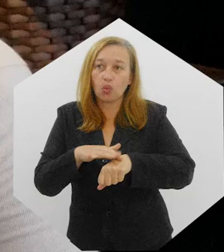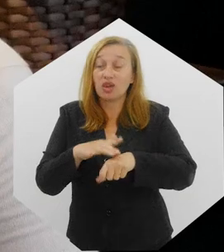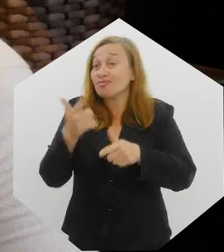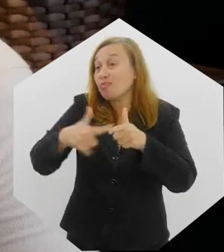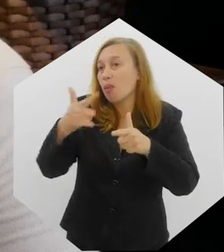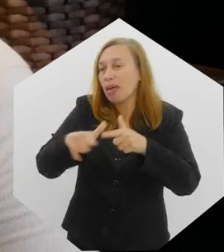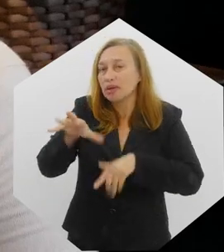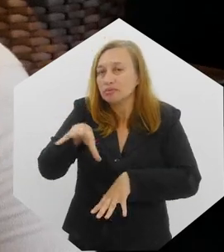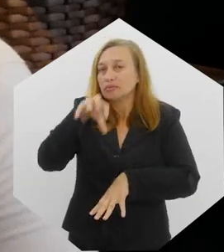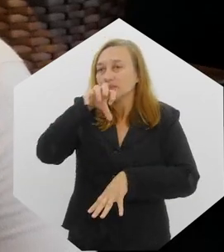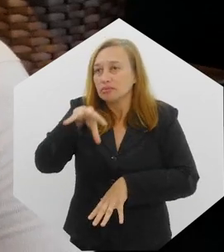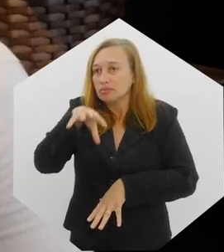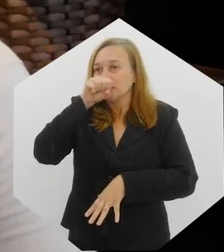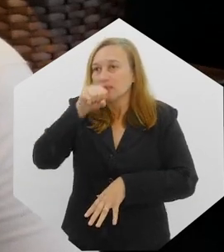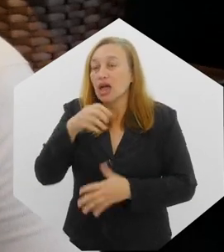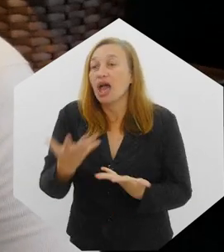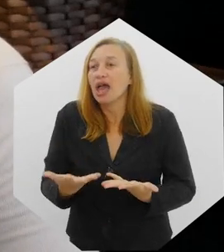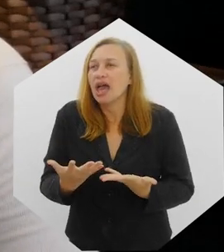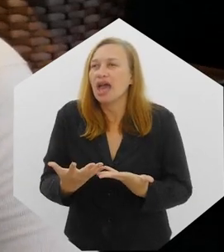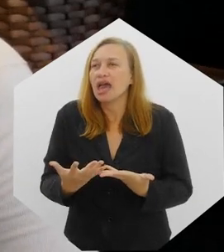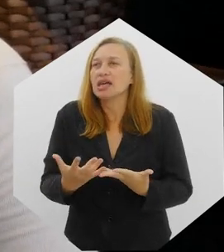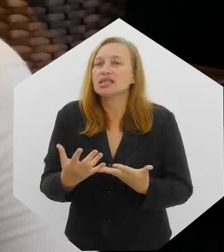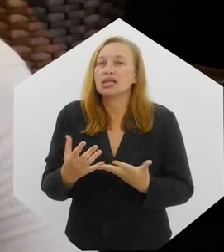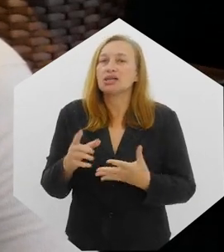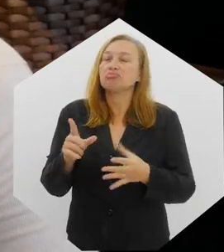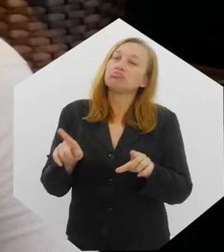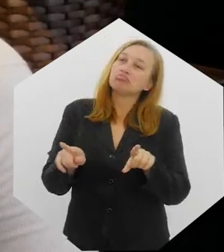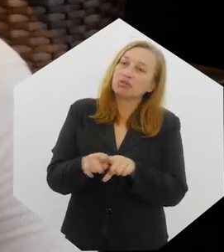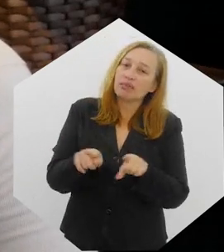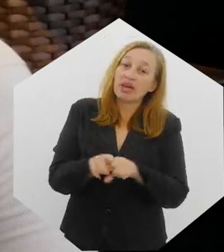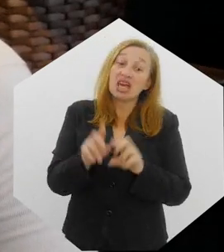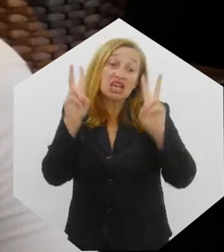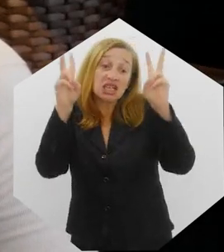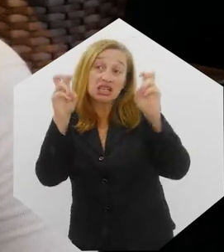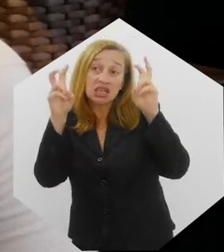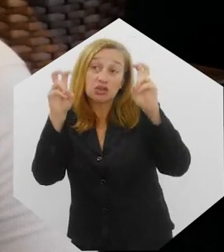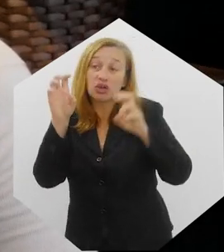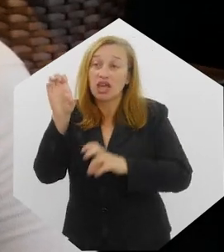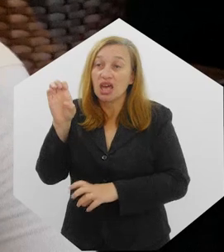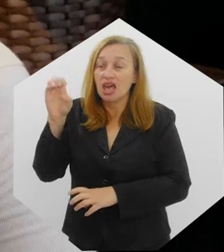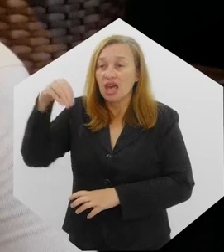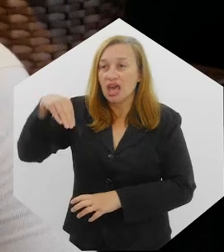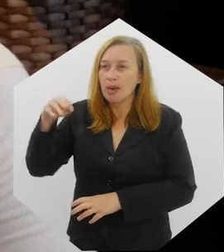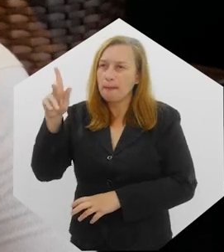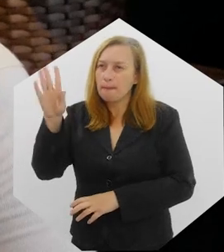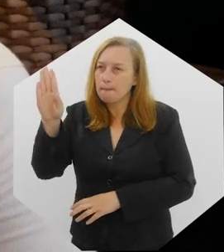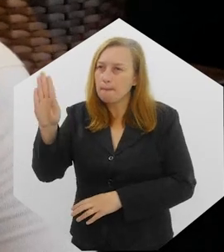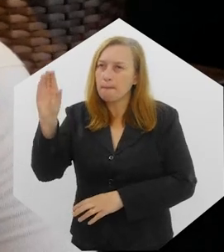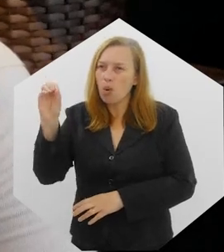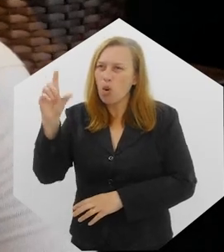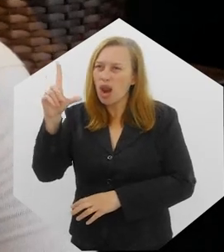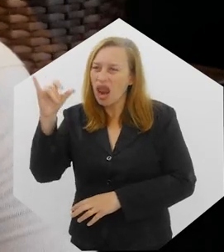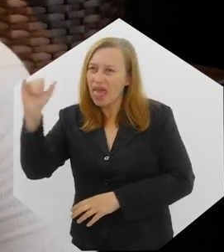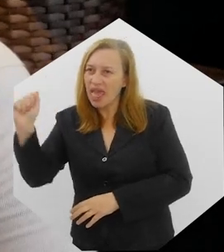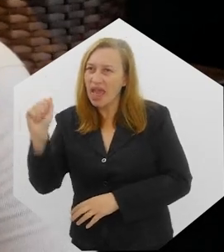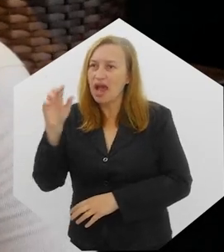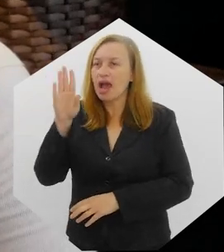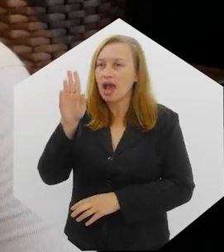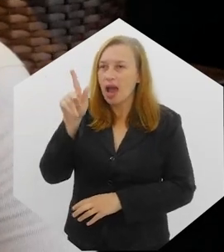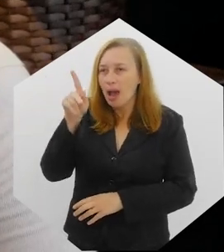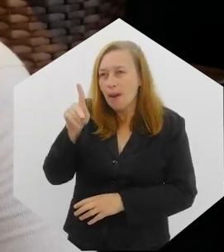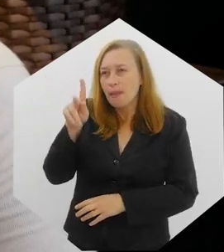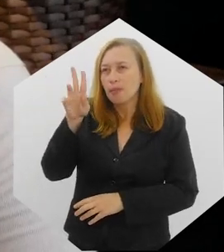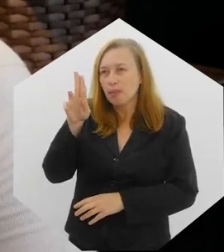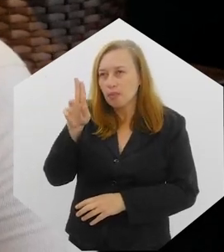doença respiratória, né, doutora, a questão da embolia pulmonar, eu queria voltar também, a gente falou rapidamente no primeiro bloco, mas eu queria que a